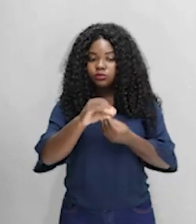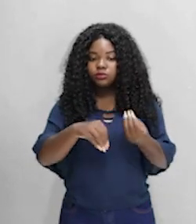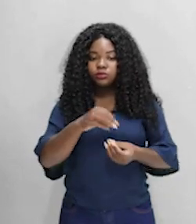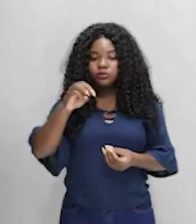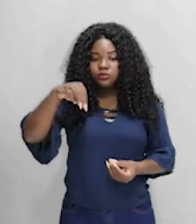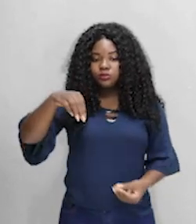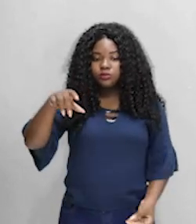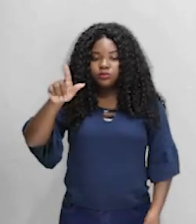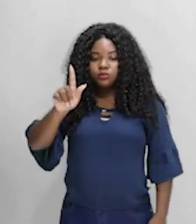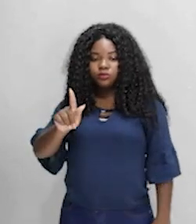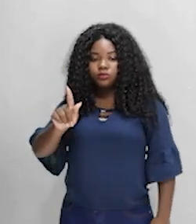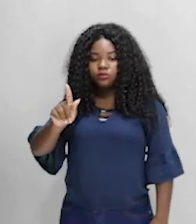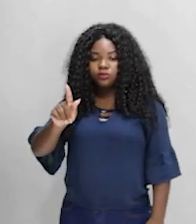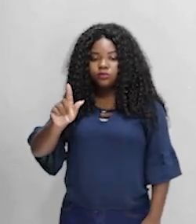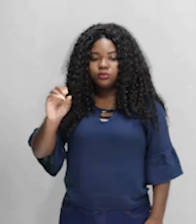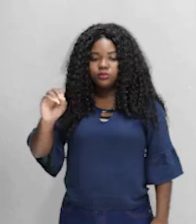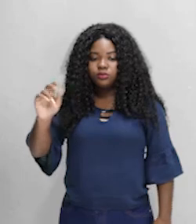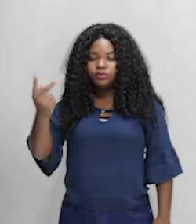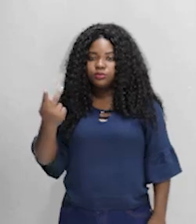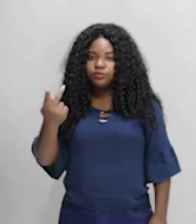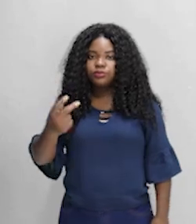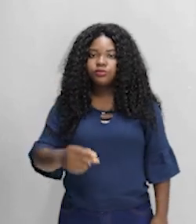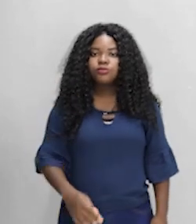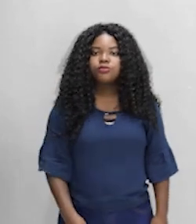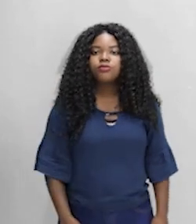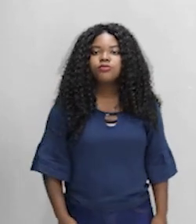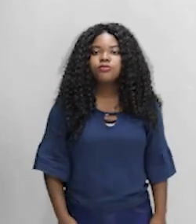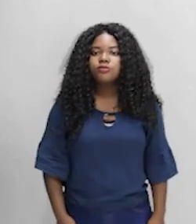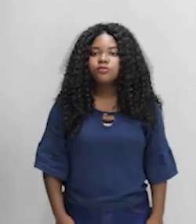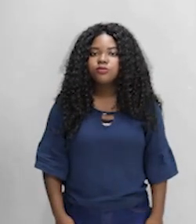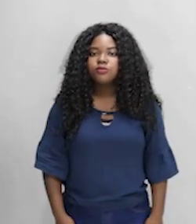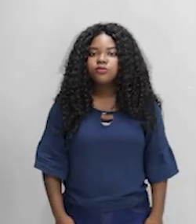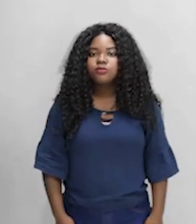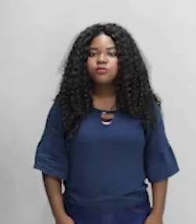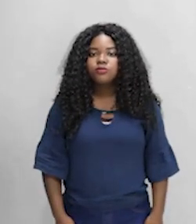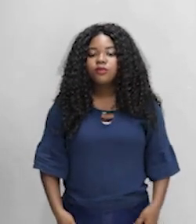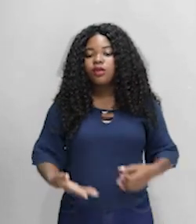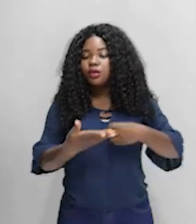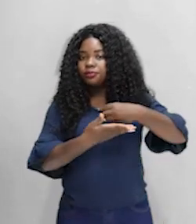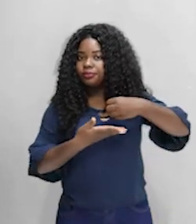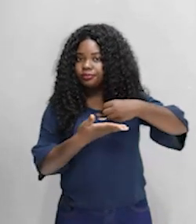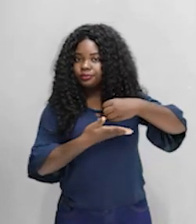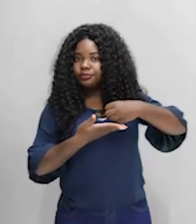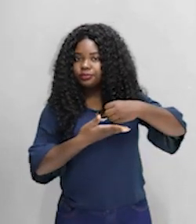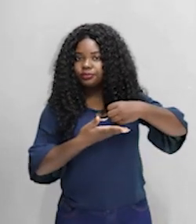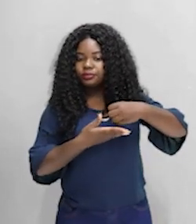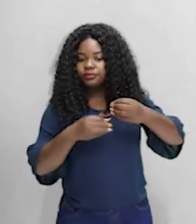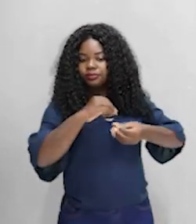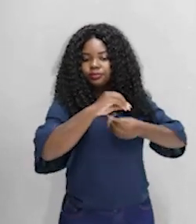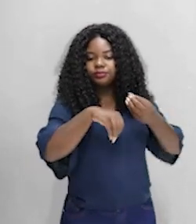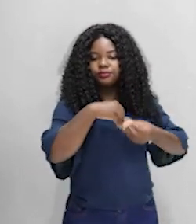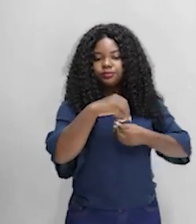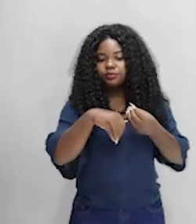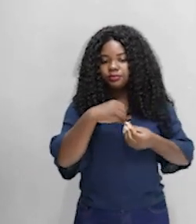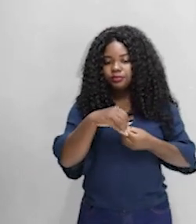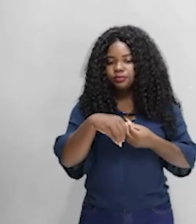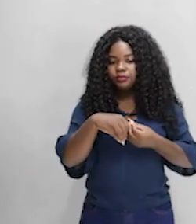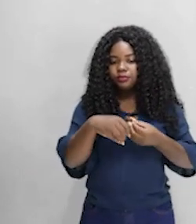com o hidróxido de magnésio. Bom, hidróxido de magnésio é uma base. O que reage com base?